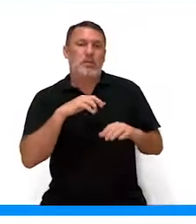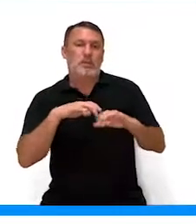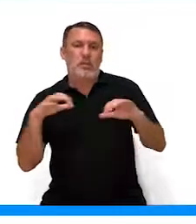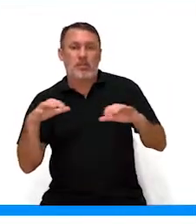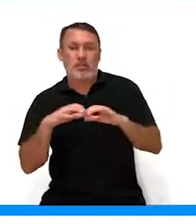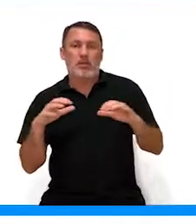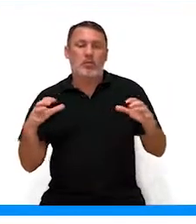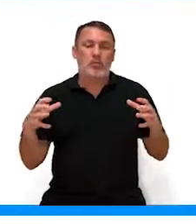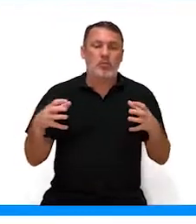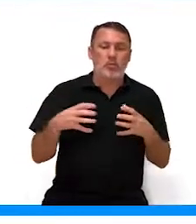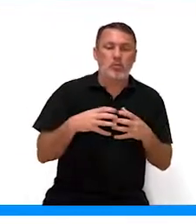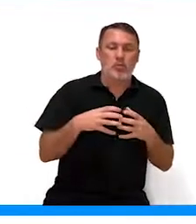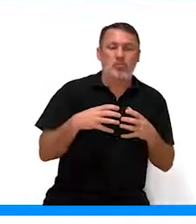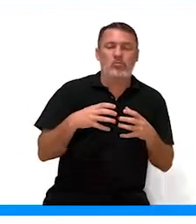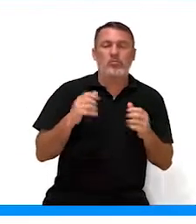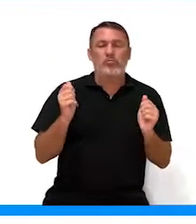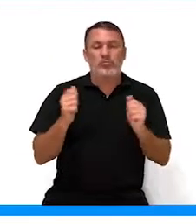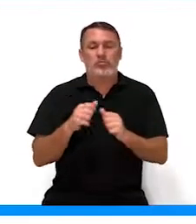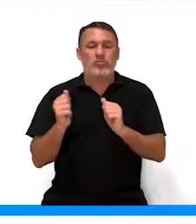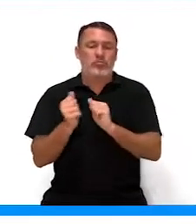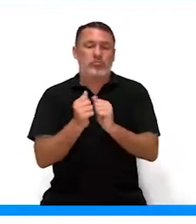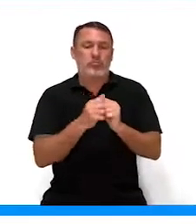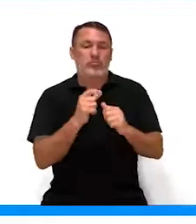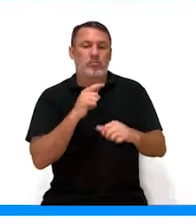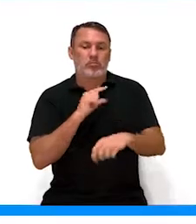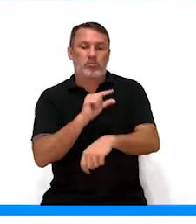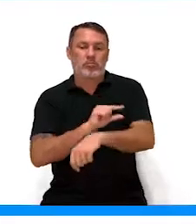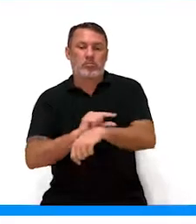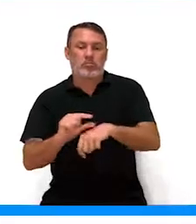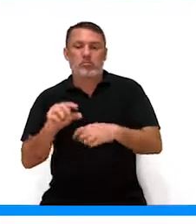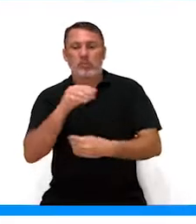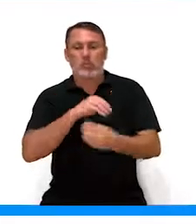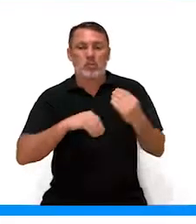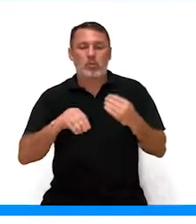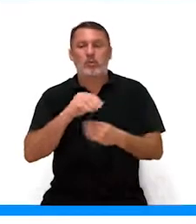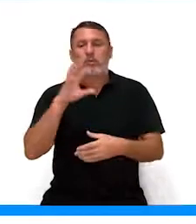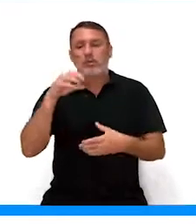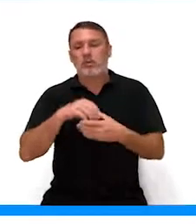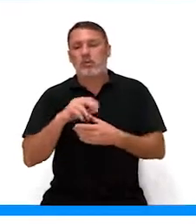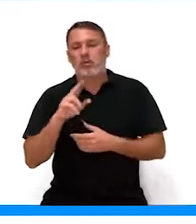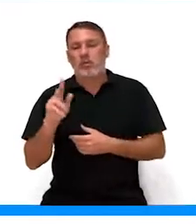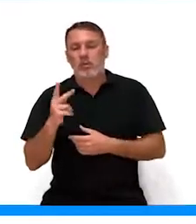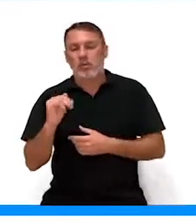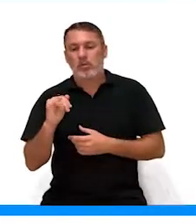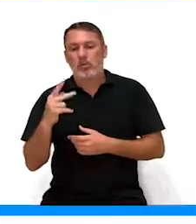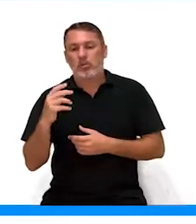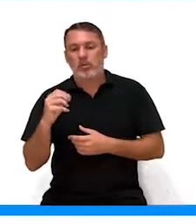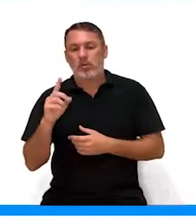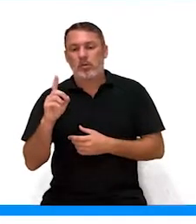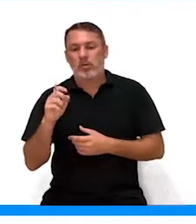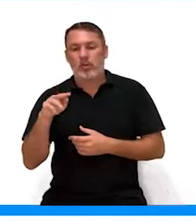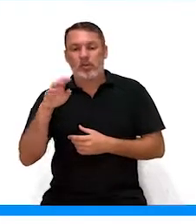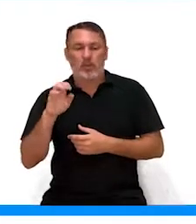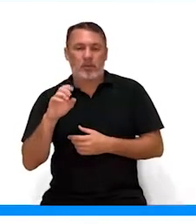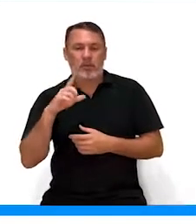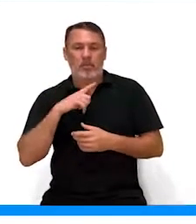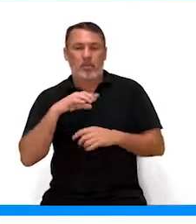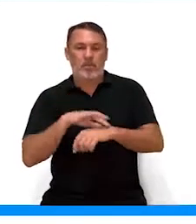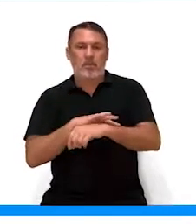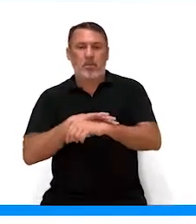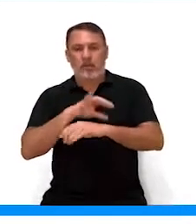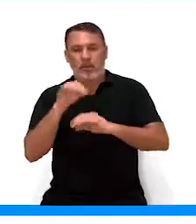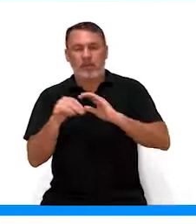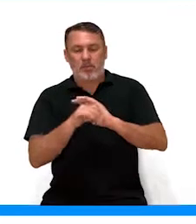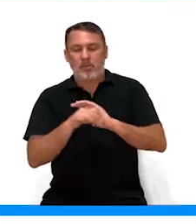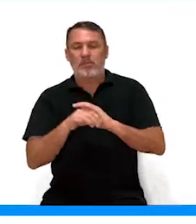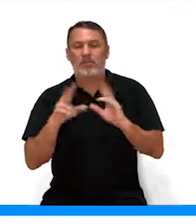eles podem estar ou separados, ou eles podem se aglomerar, formando o tecido adiposo, que é chamado de hipoderme.